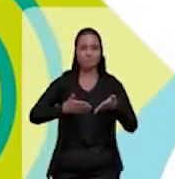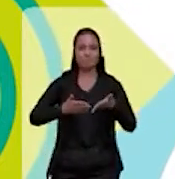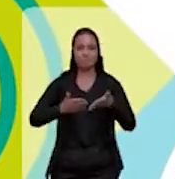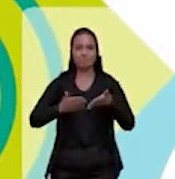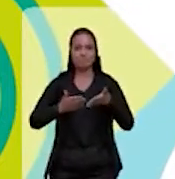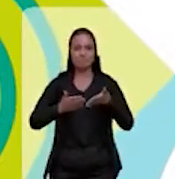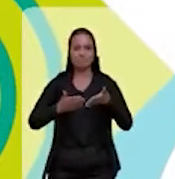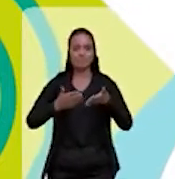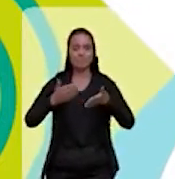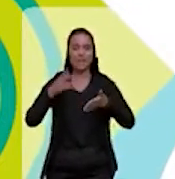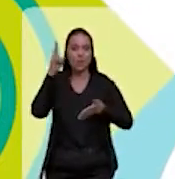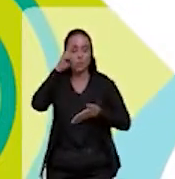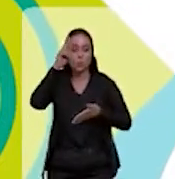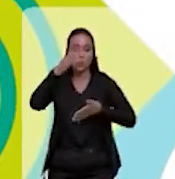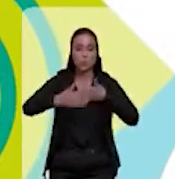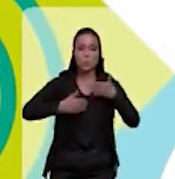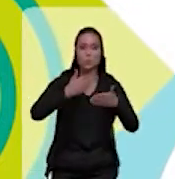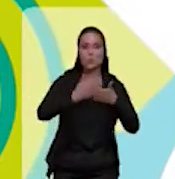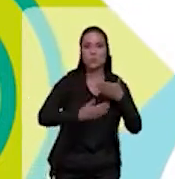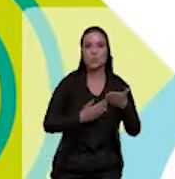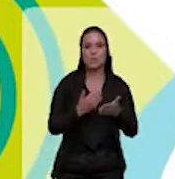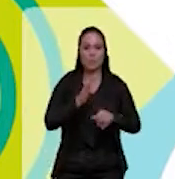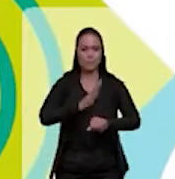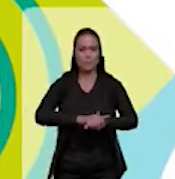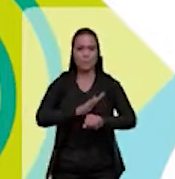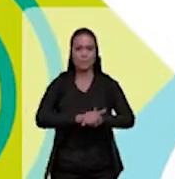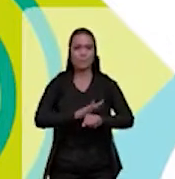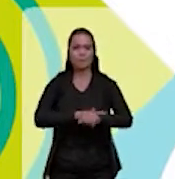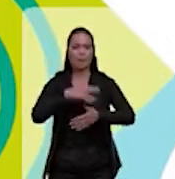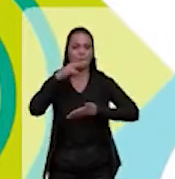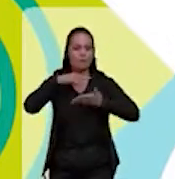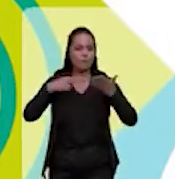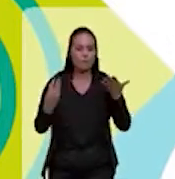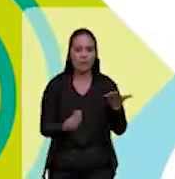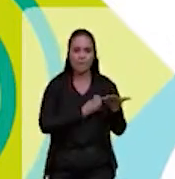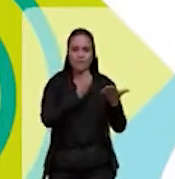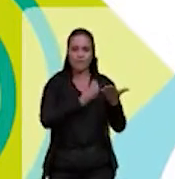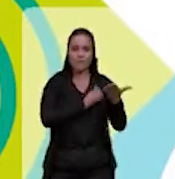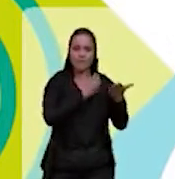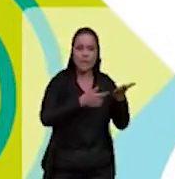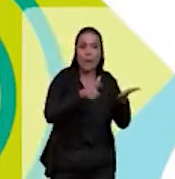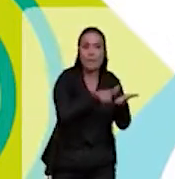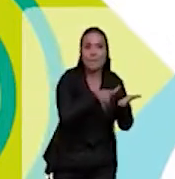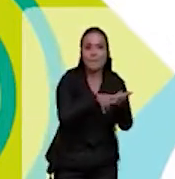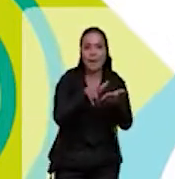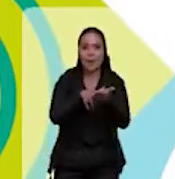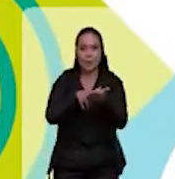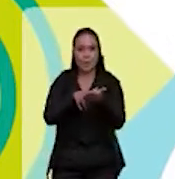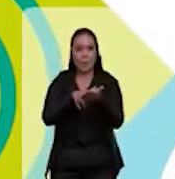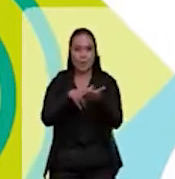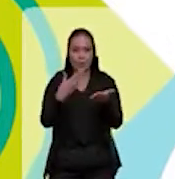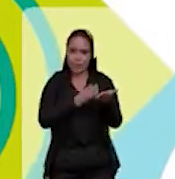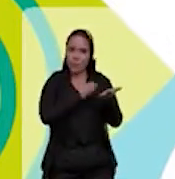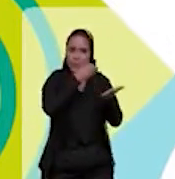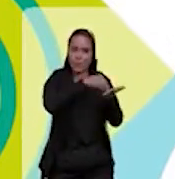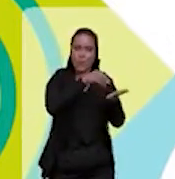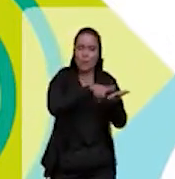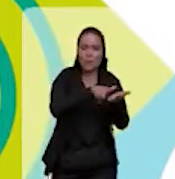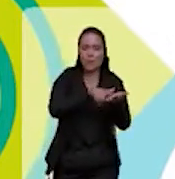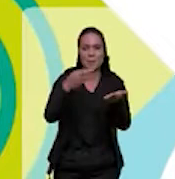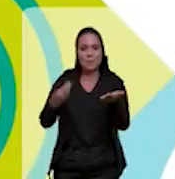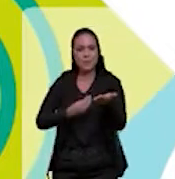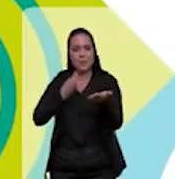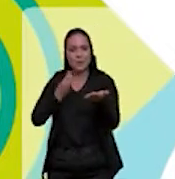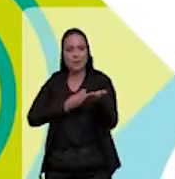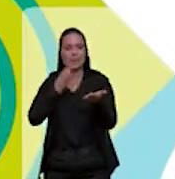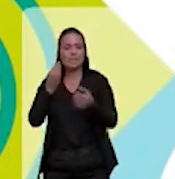materializado no instante das leituras que dão vida o que está no papel registrado como experiência e resultado do trabalho